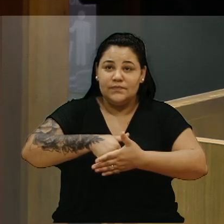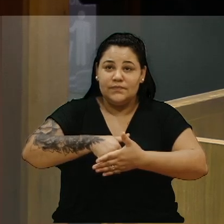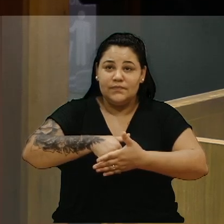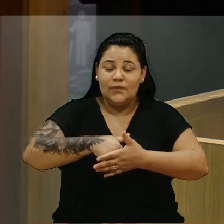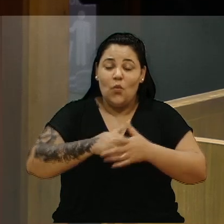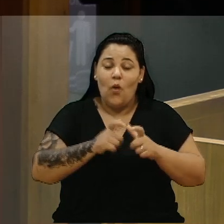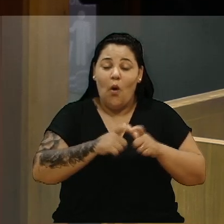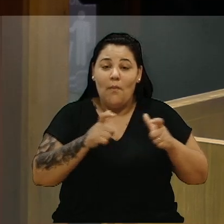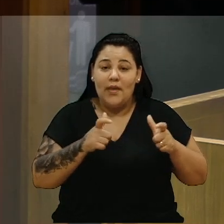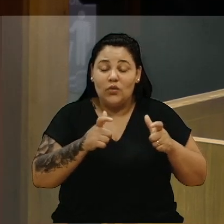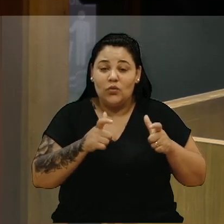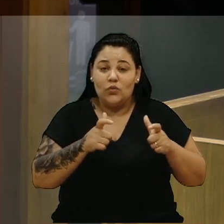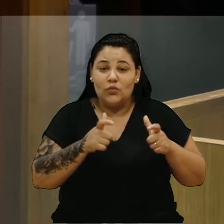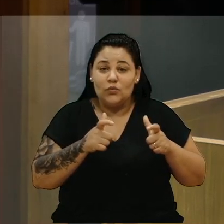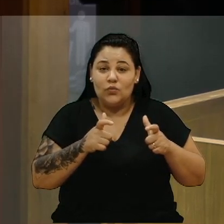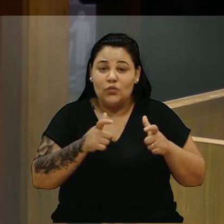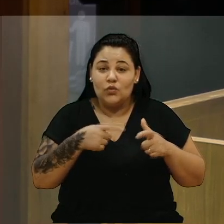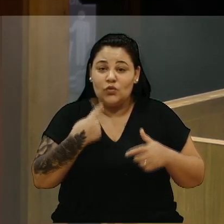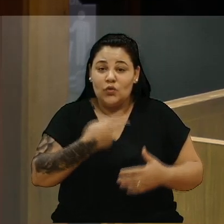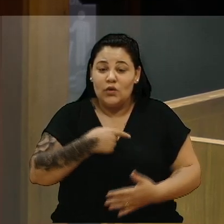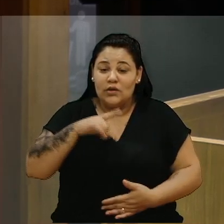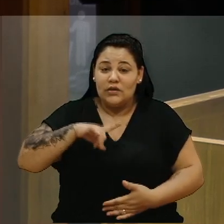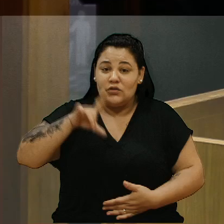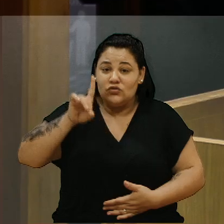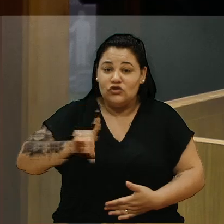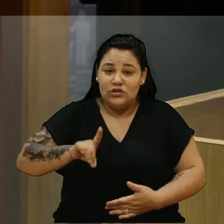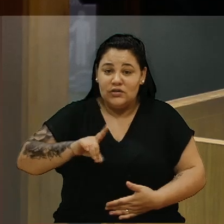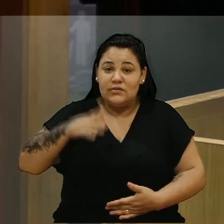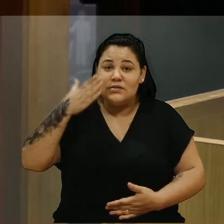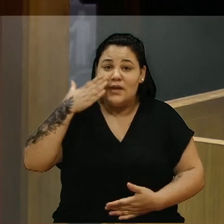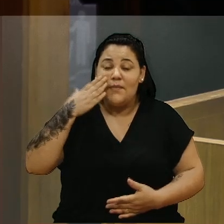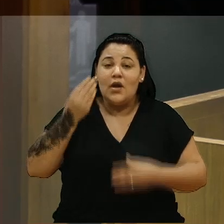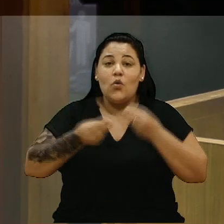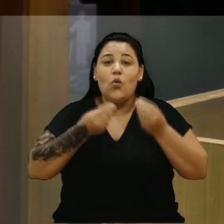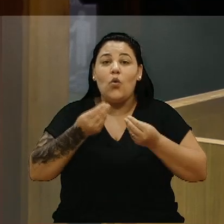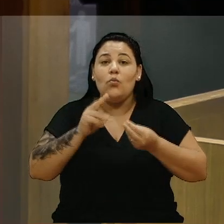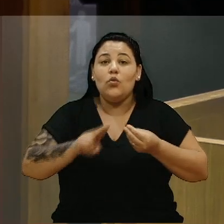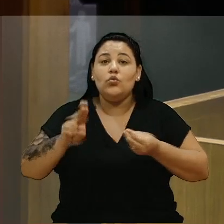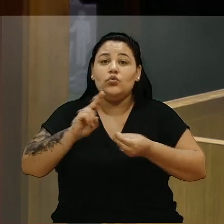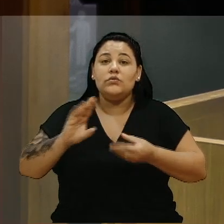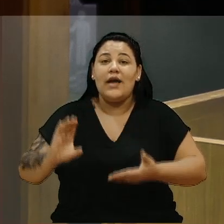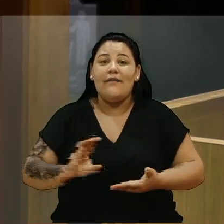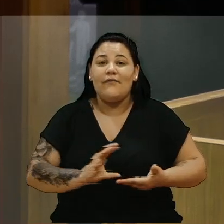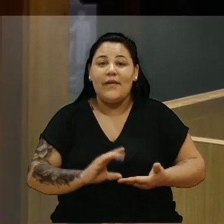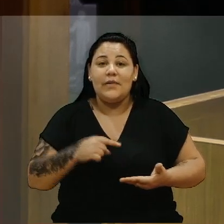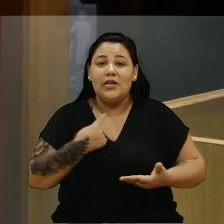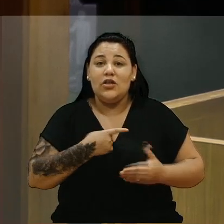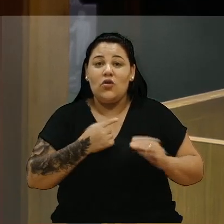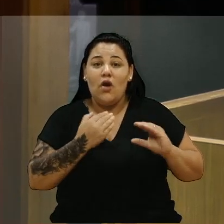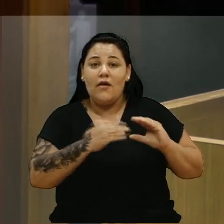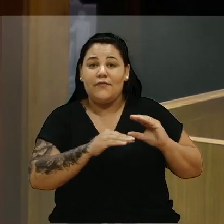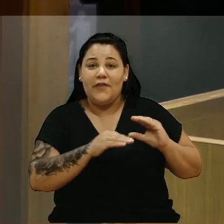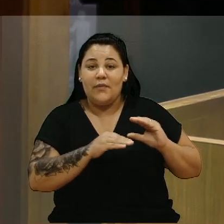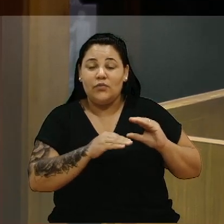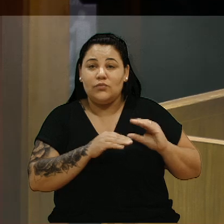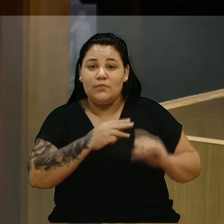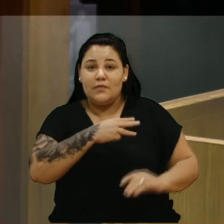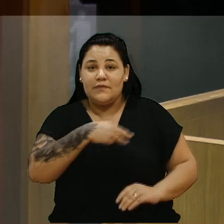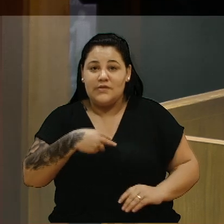direito de saber como estão sendo aplicados esses recursos. Então, este vereador